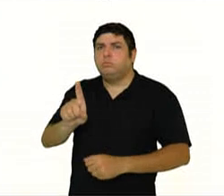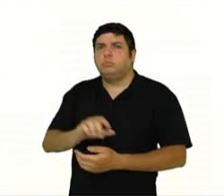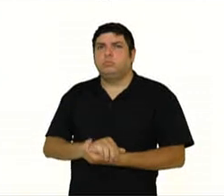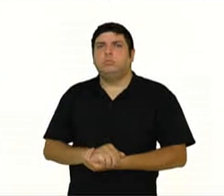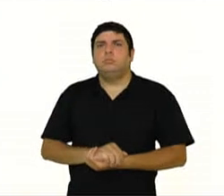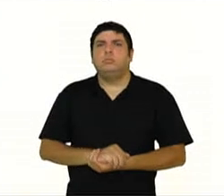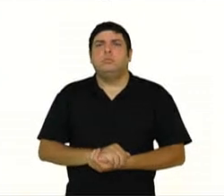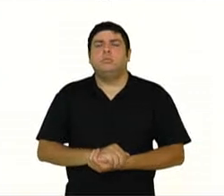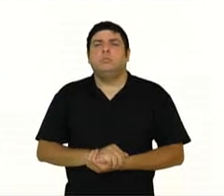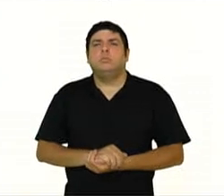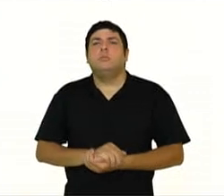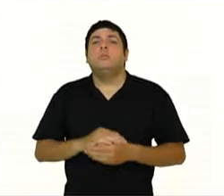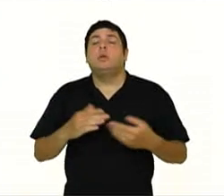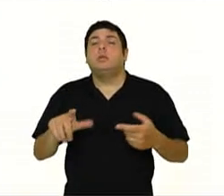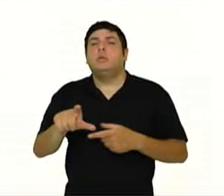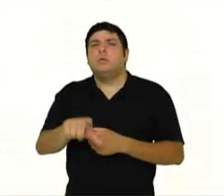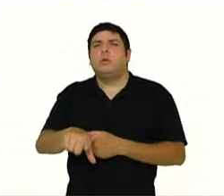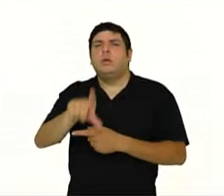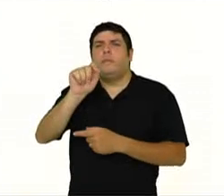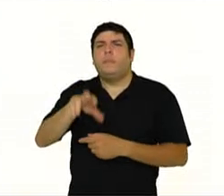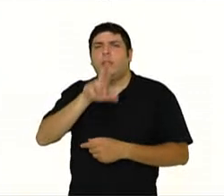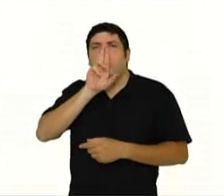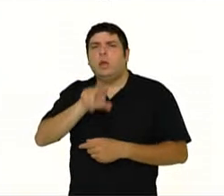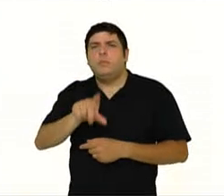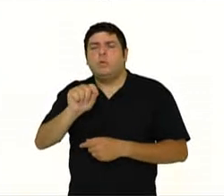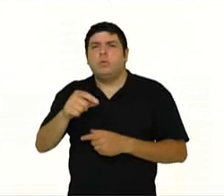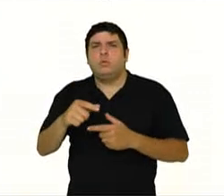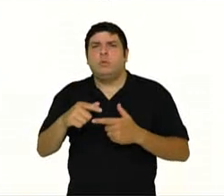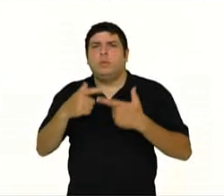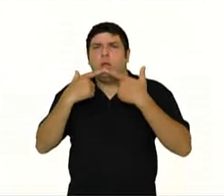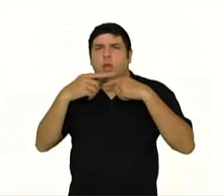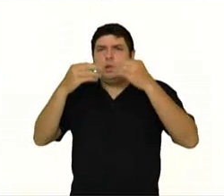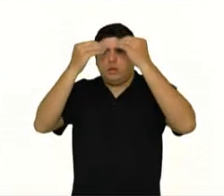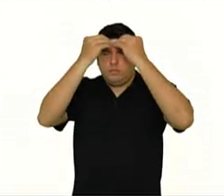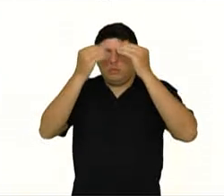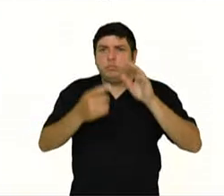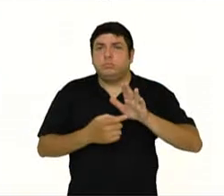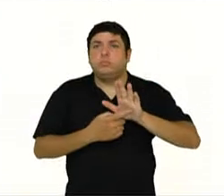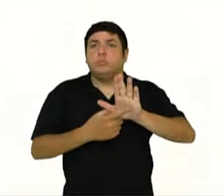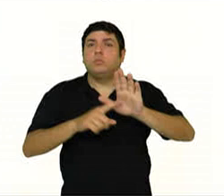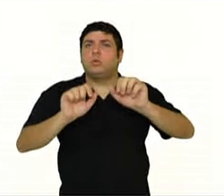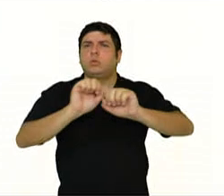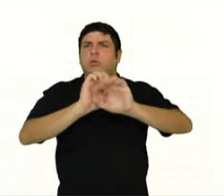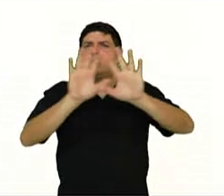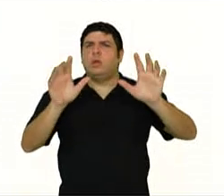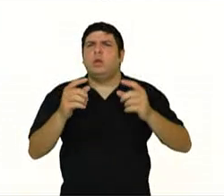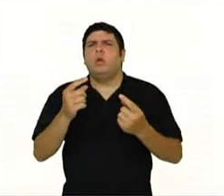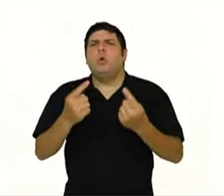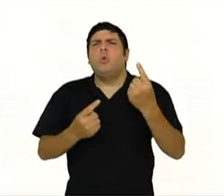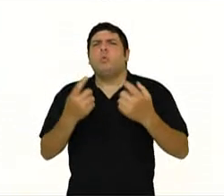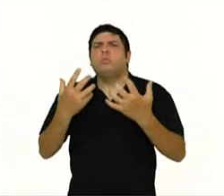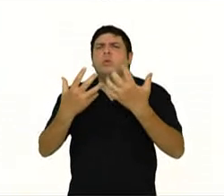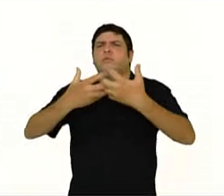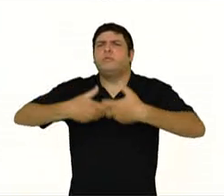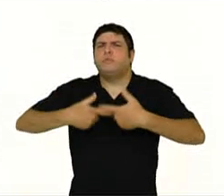Então assinale a alternativa que explicita a função da linguagem usada. Qual foi a função da linguagem usada